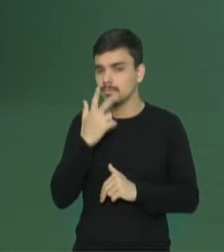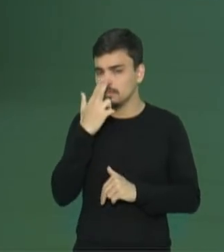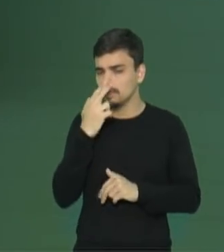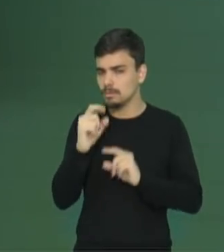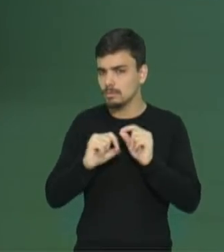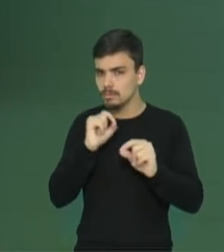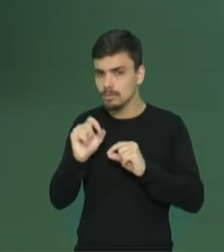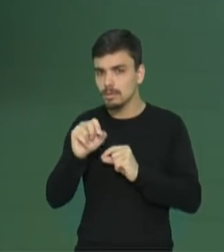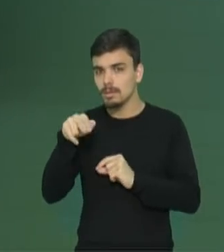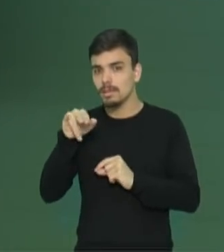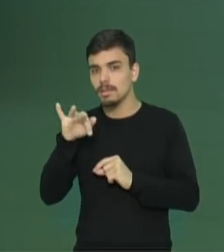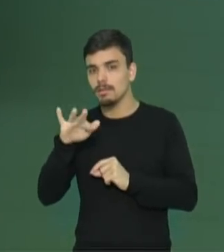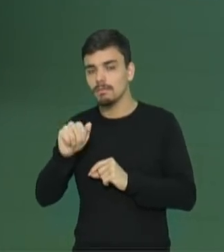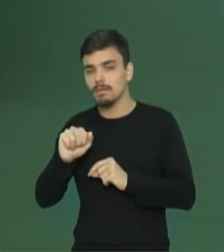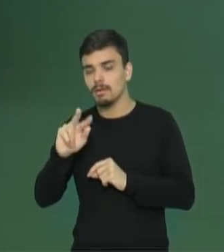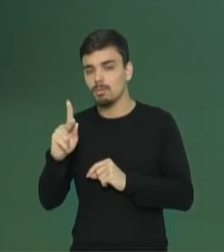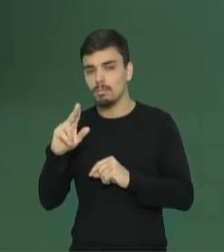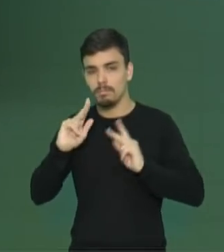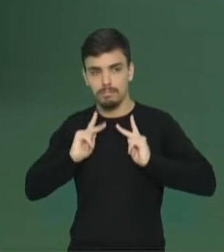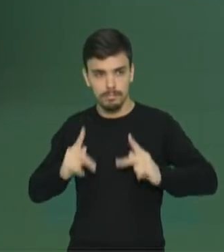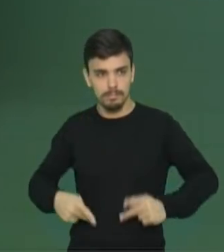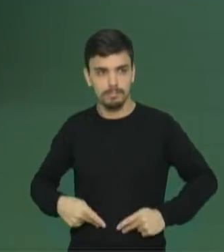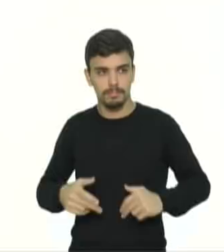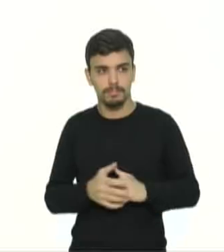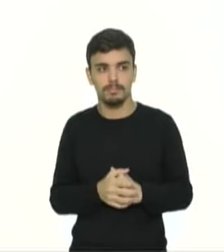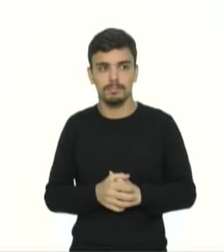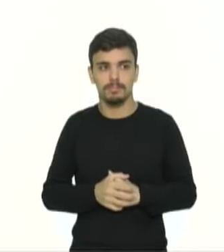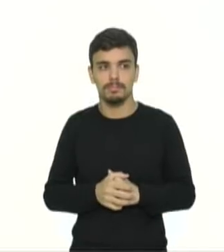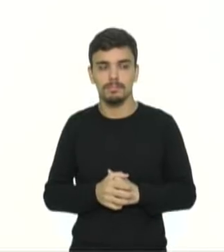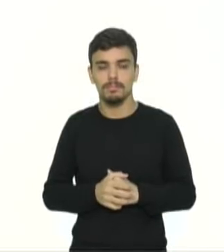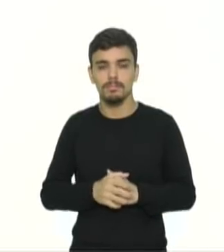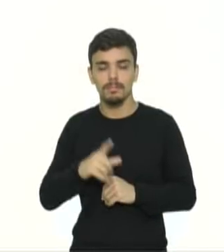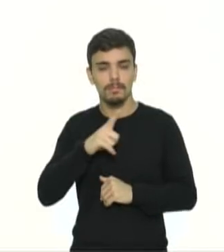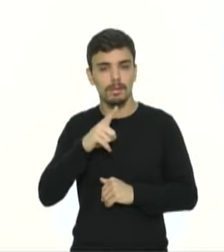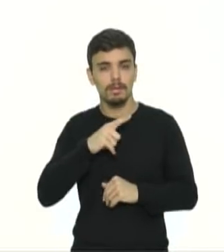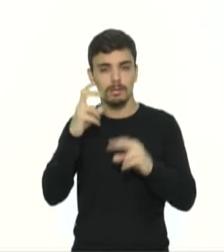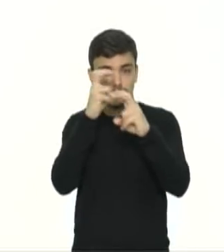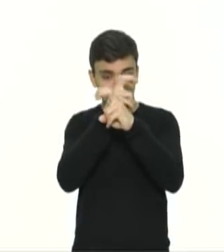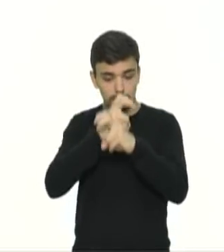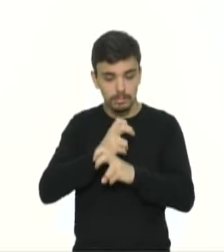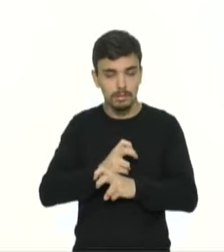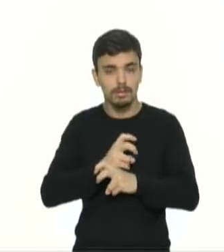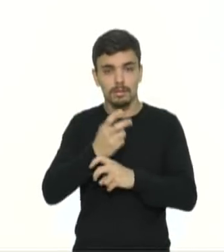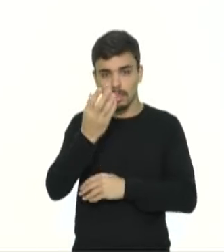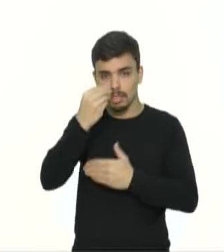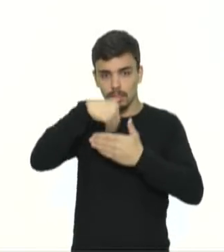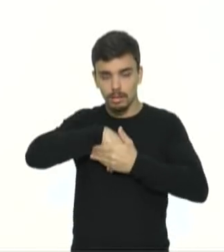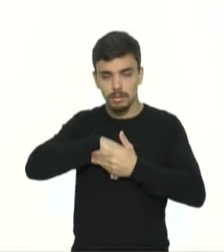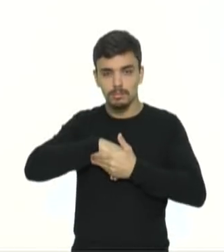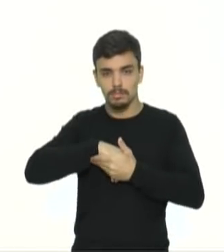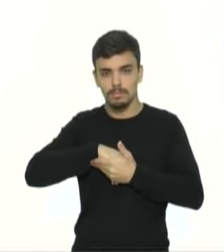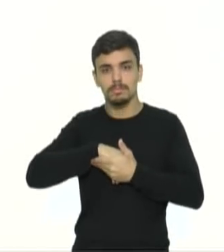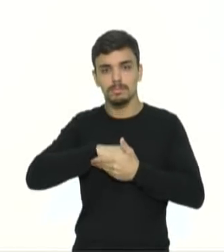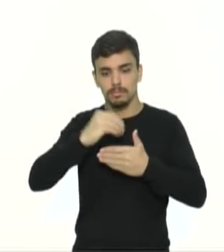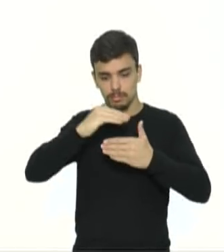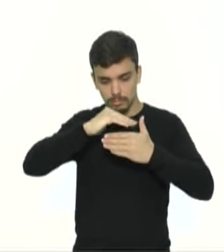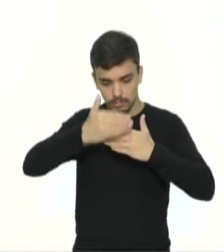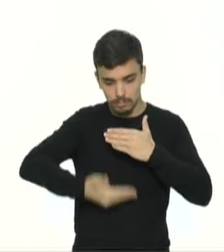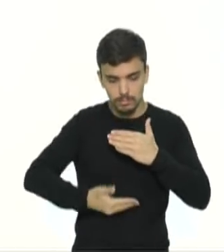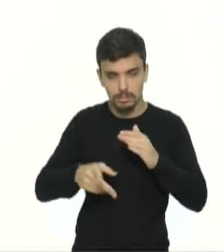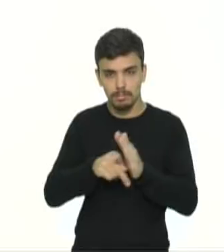humana. Continuando. Eles têm um esqueleto externo, uma armadura por fora, feito